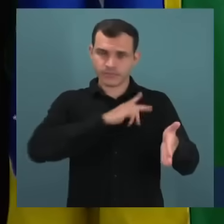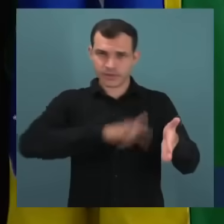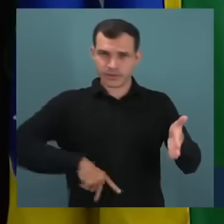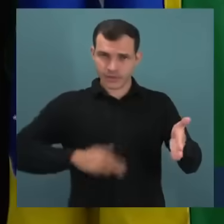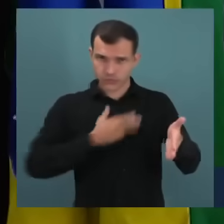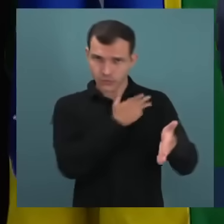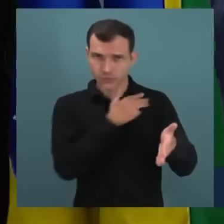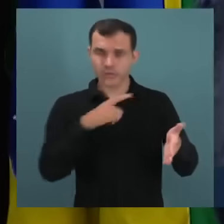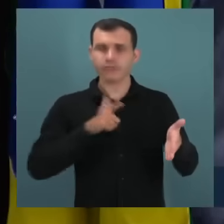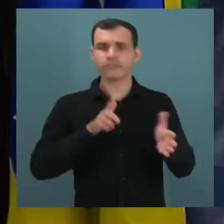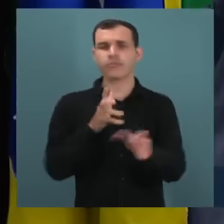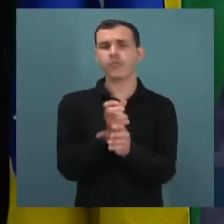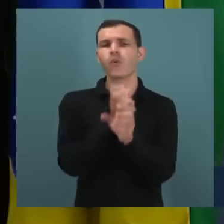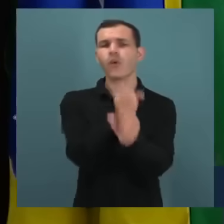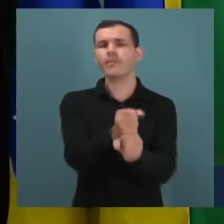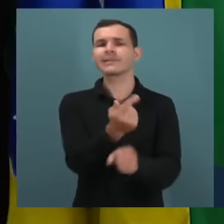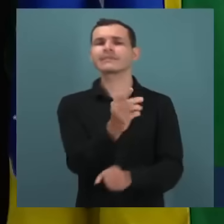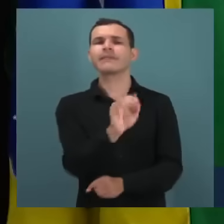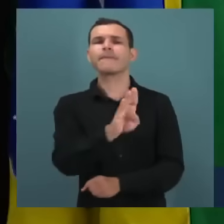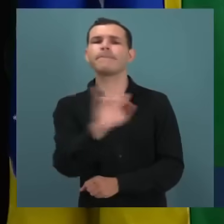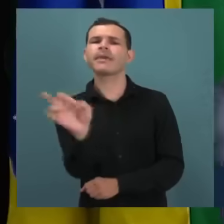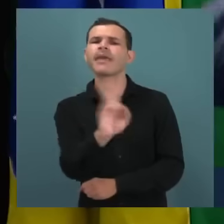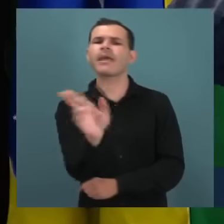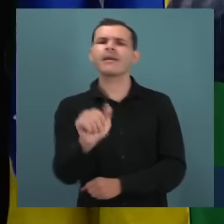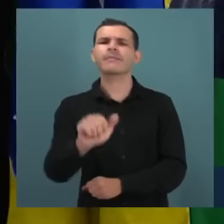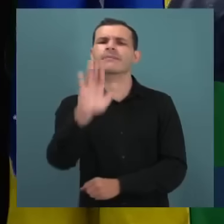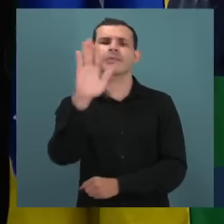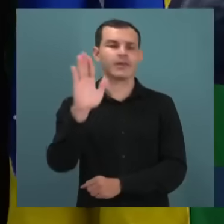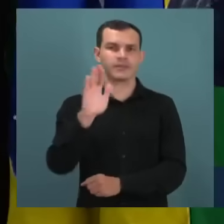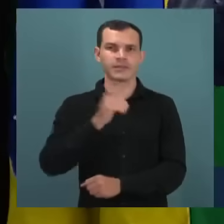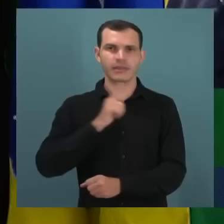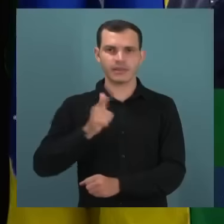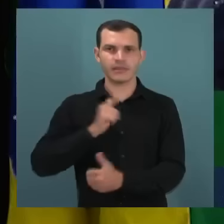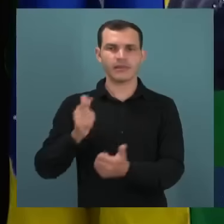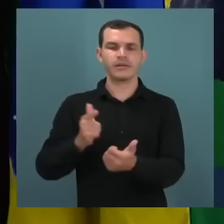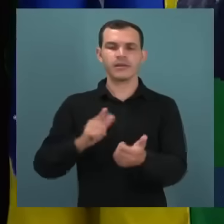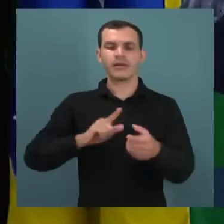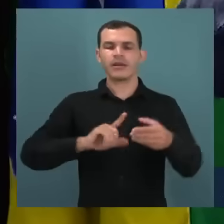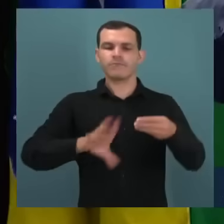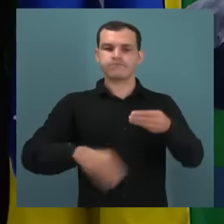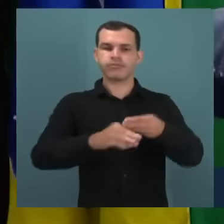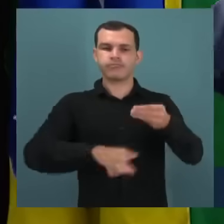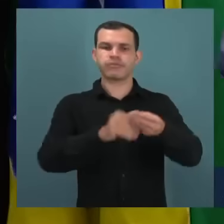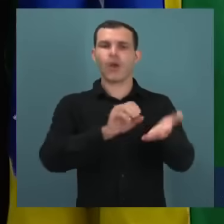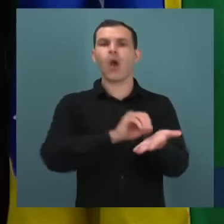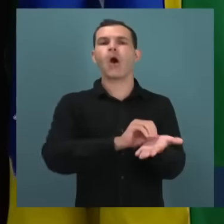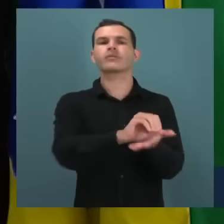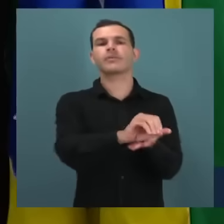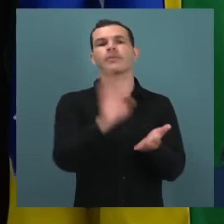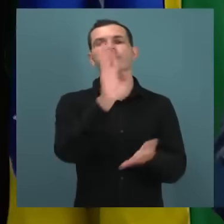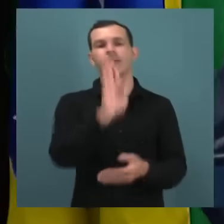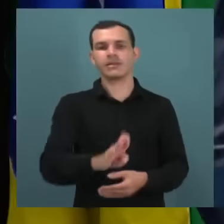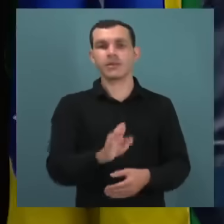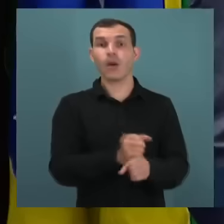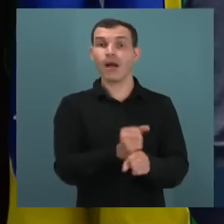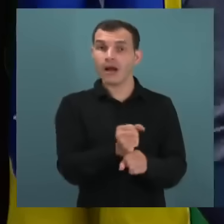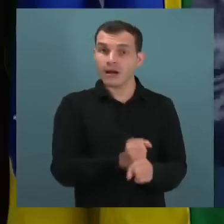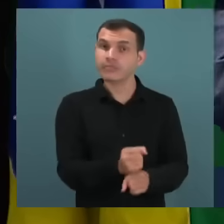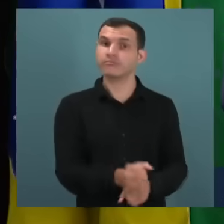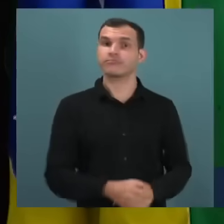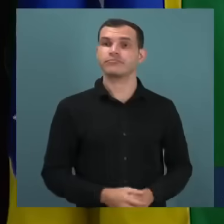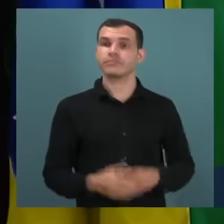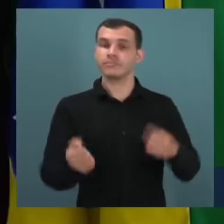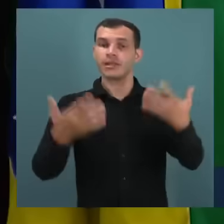70 bilhões de reais a mais de subsídios acrescidos no orçamento do Brasil por ano. Nós estamos falando de